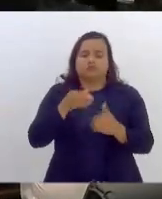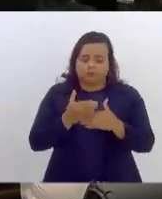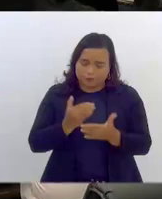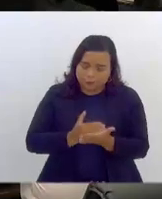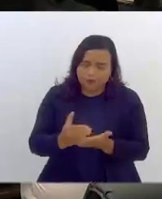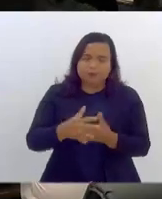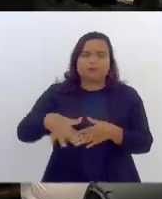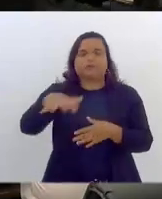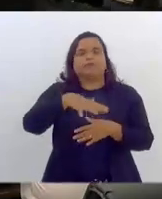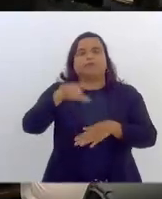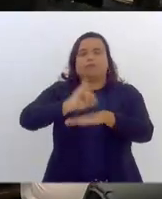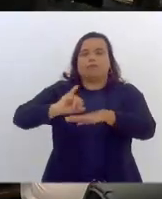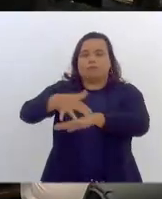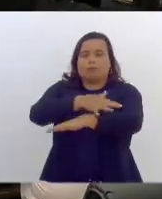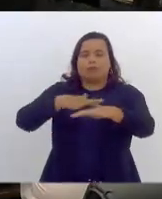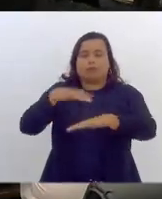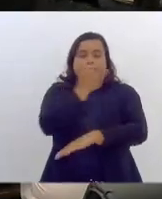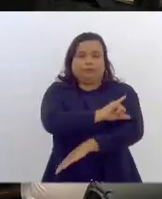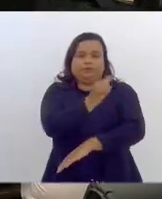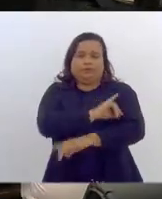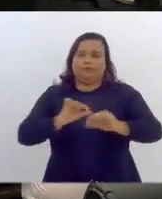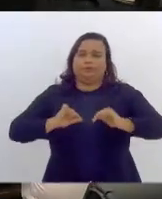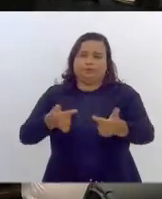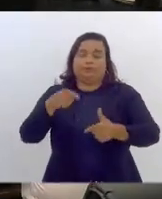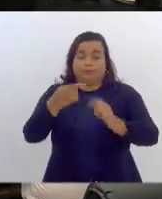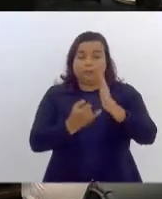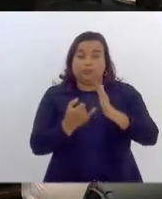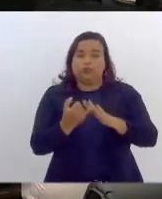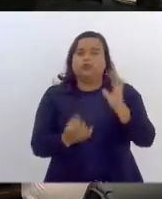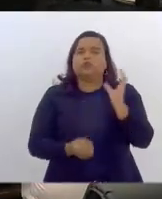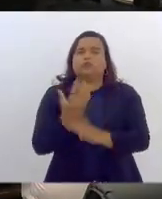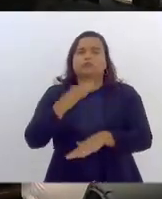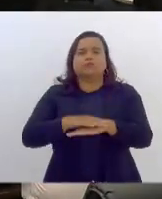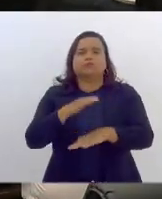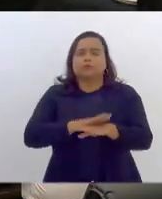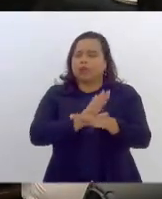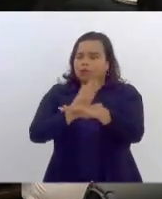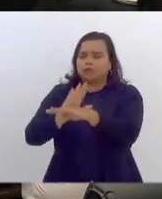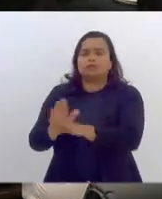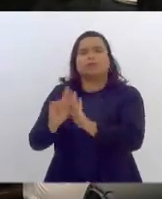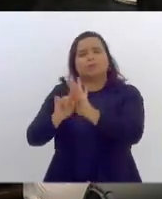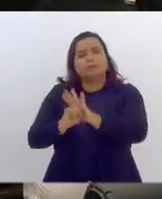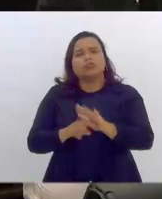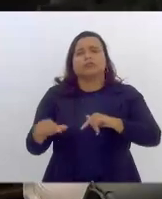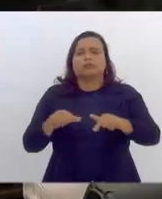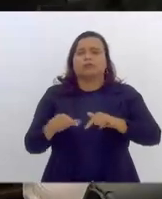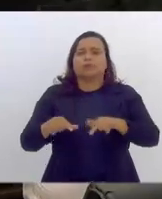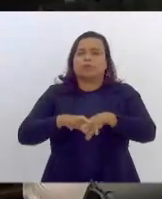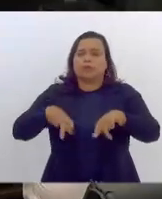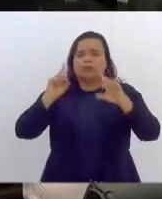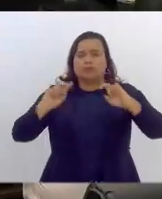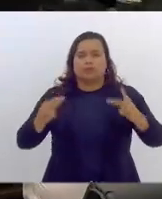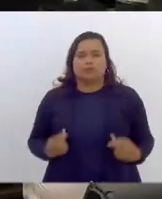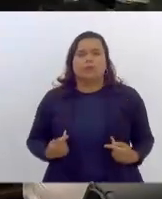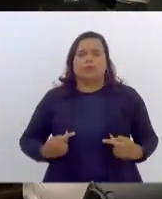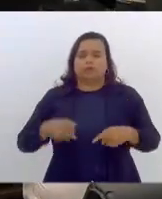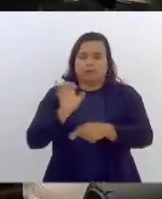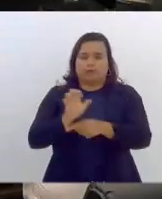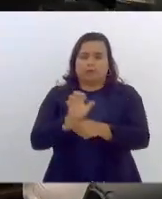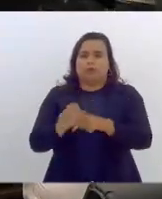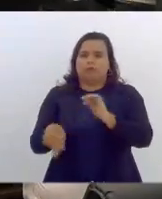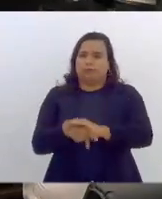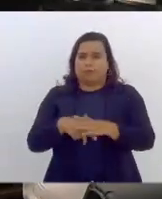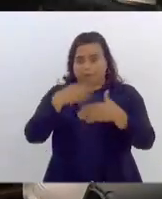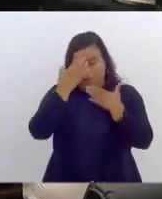Janeiro. Atualmente, o Instituto é uma fonte incontornável para as pesquisas e trabalhos em direitos humanos em nosso estado.